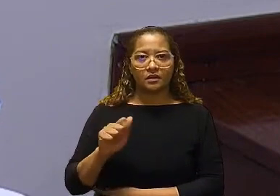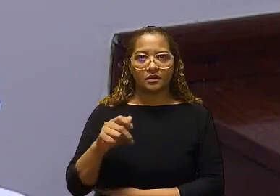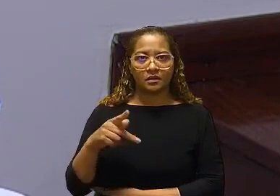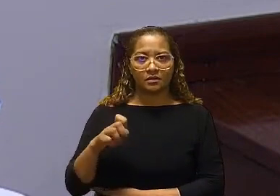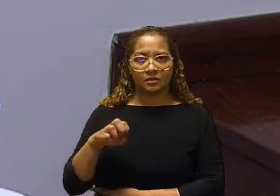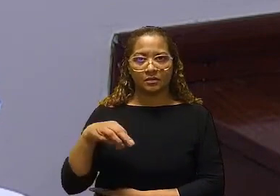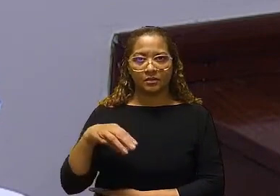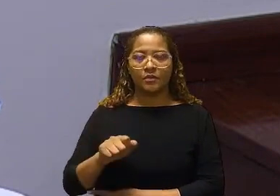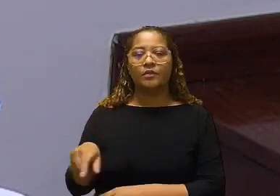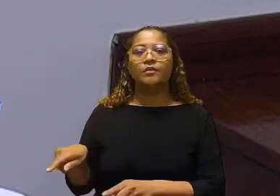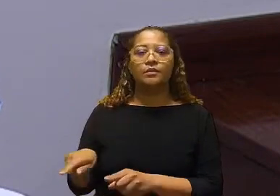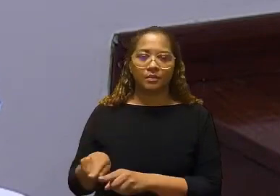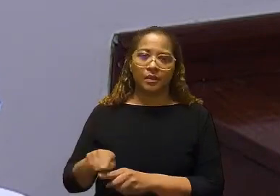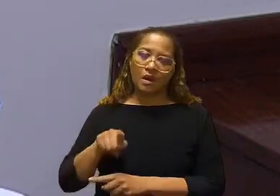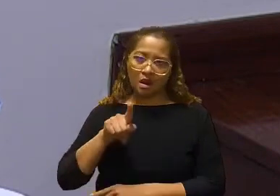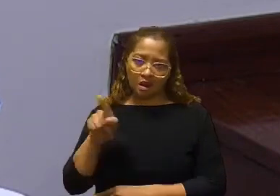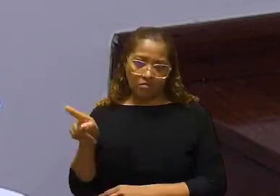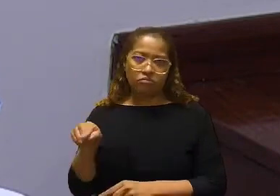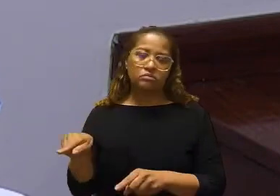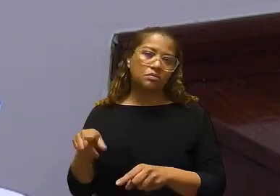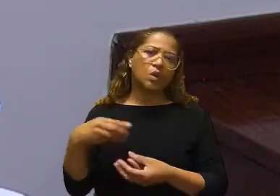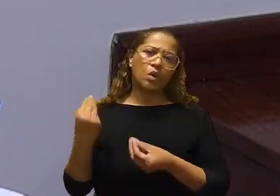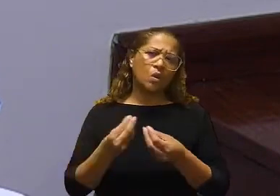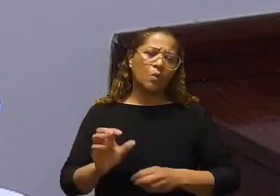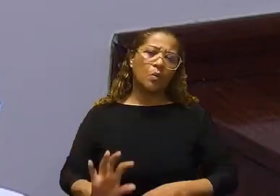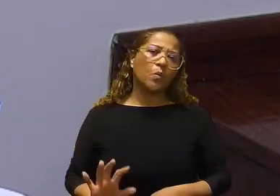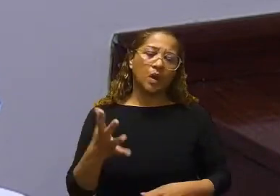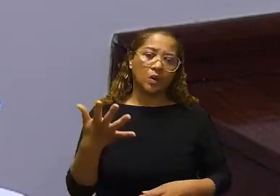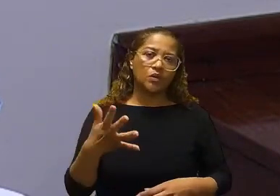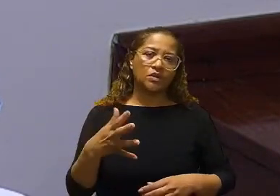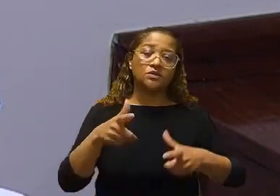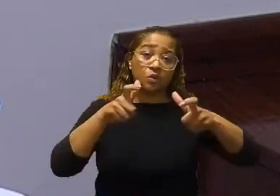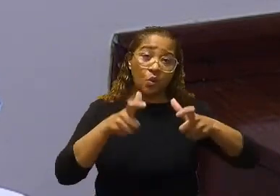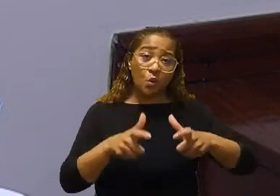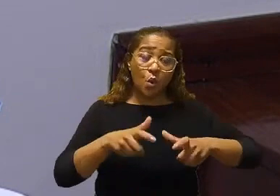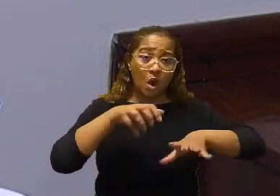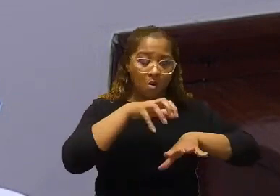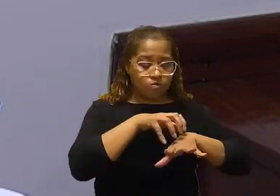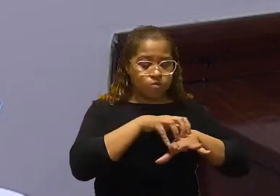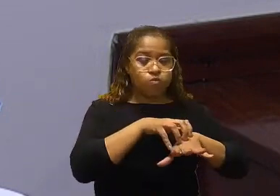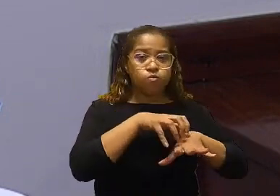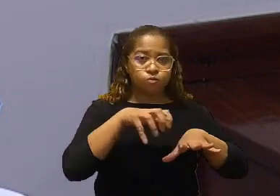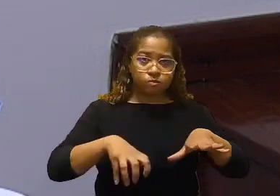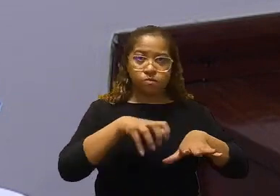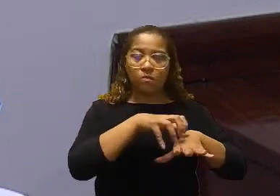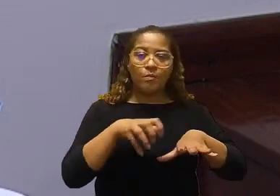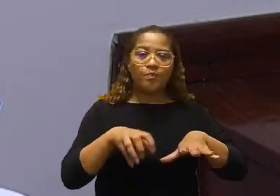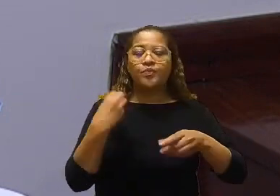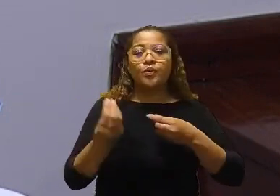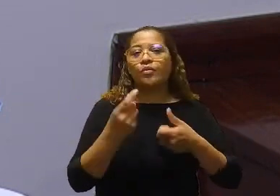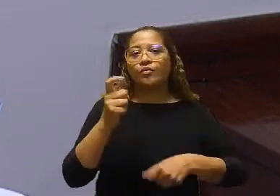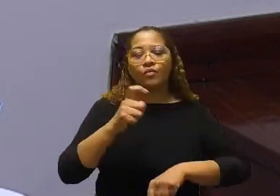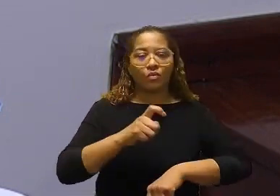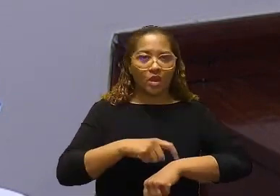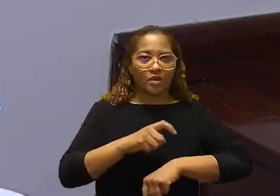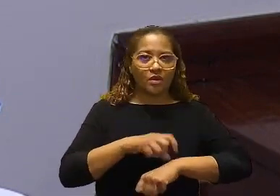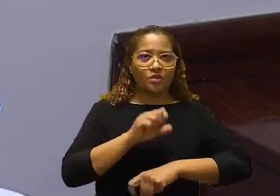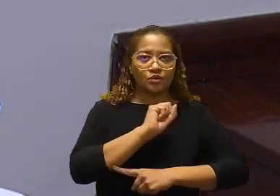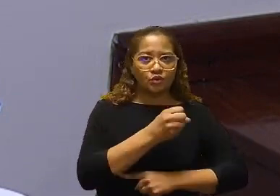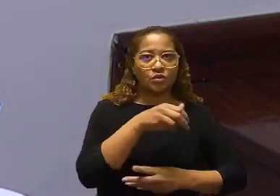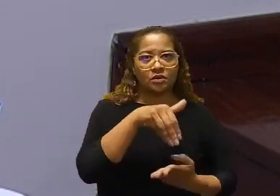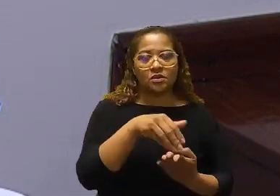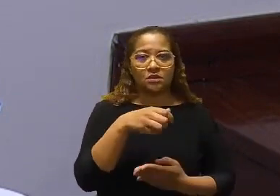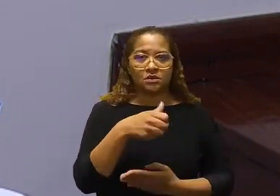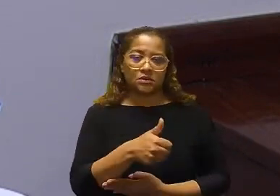são da seguinte forma das 8 das 6 às 12 das 12 às 6 das 12 às 18 e das